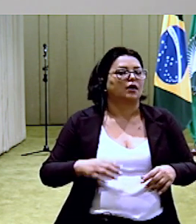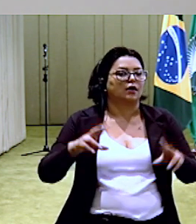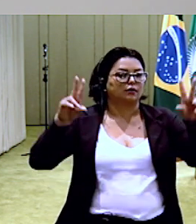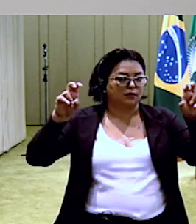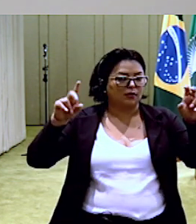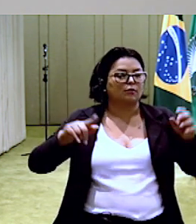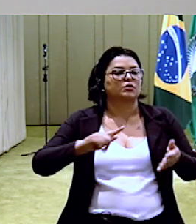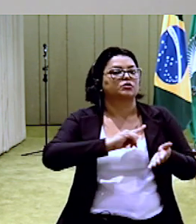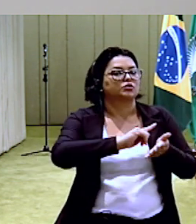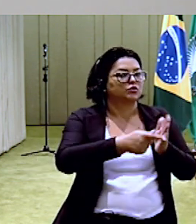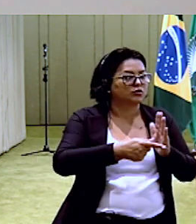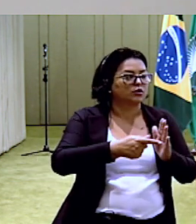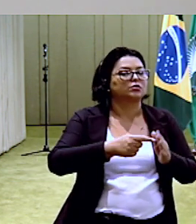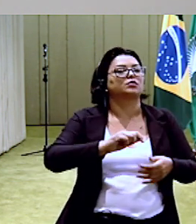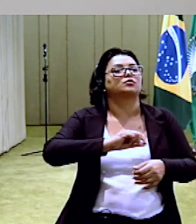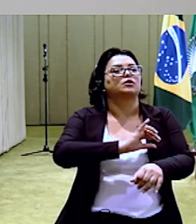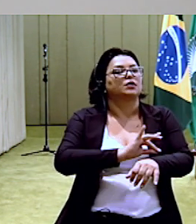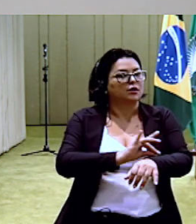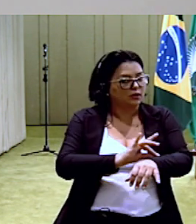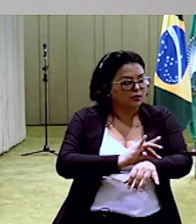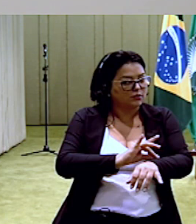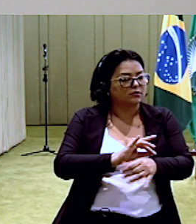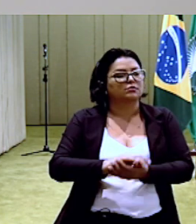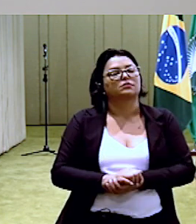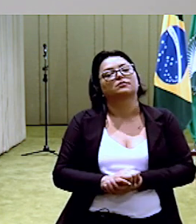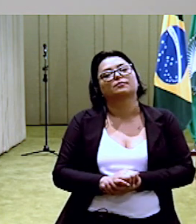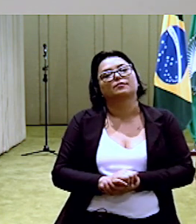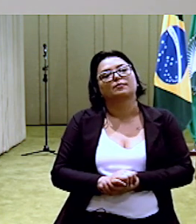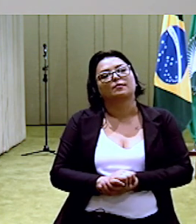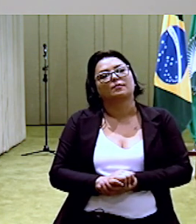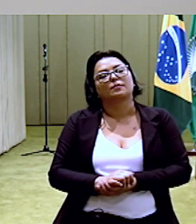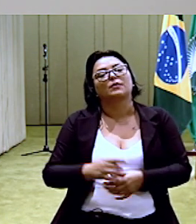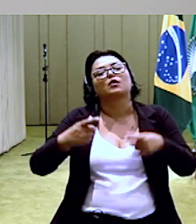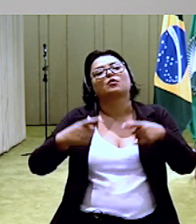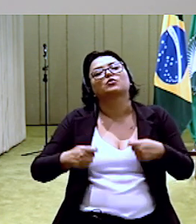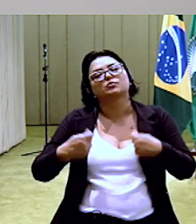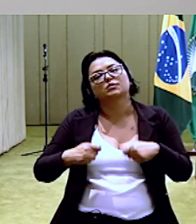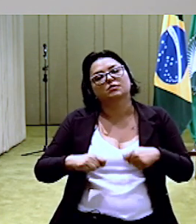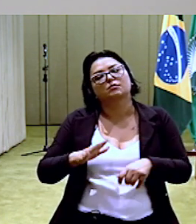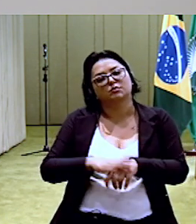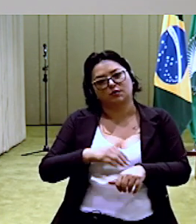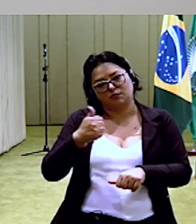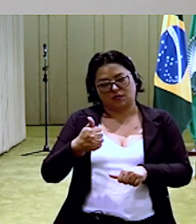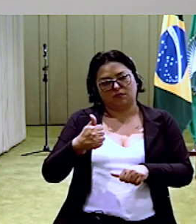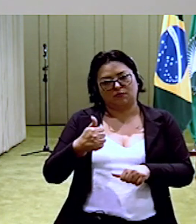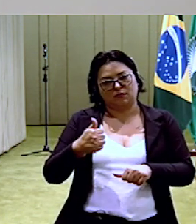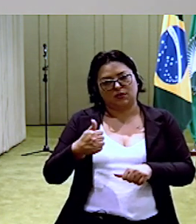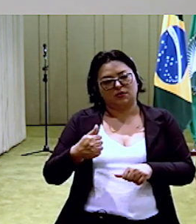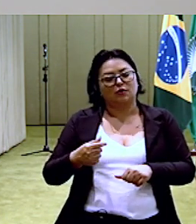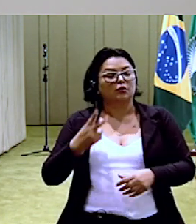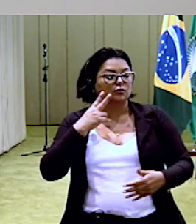raça, e a gente tem acelerado empresas nesse sentido. Onde eu acho que a gente precisa fazer mais, né? Quando você pega todos